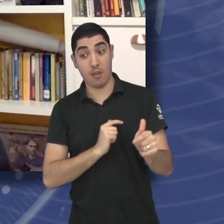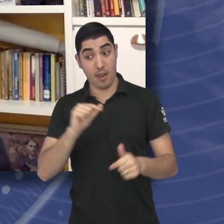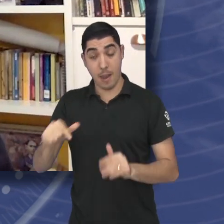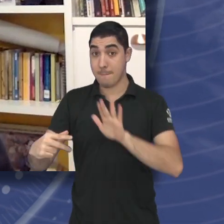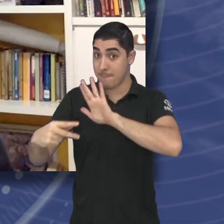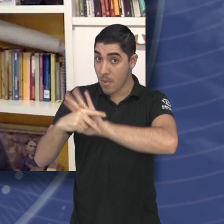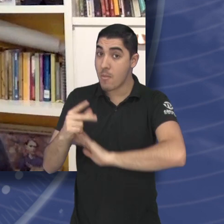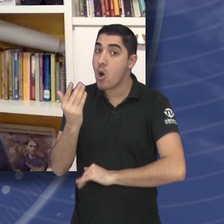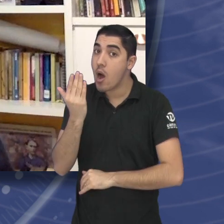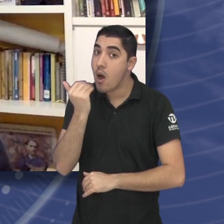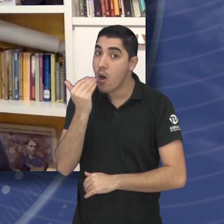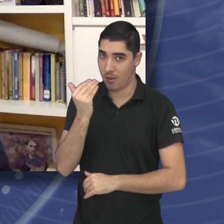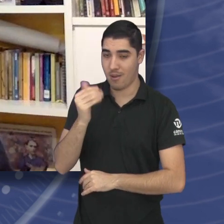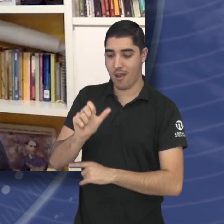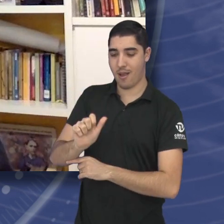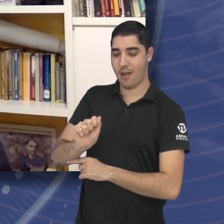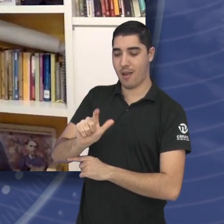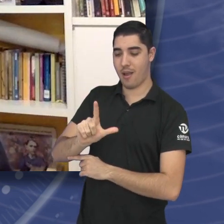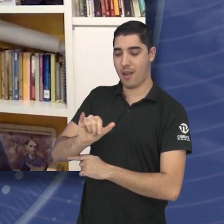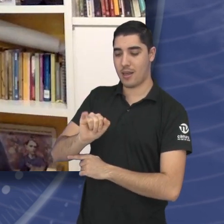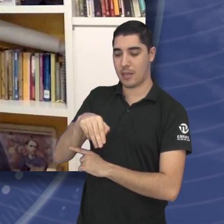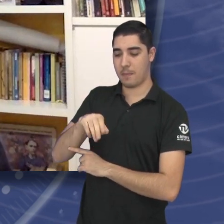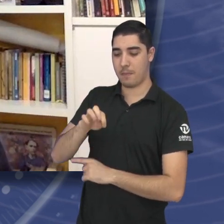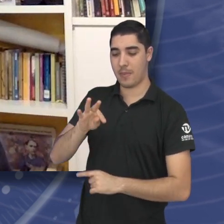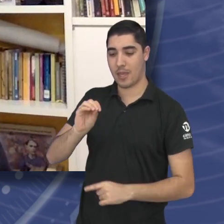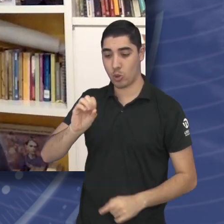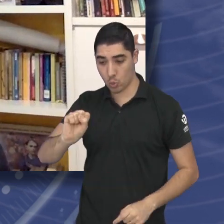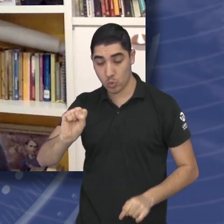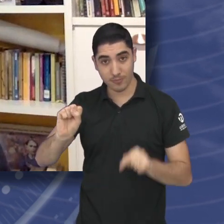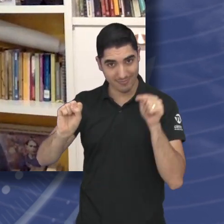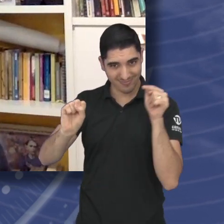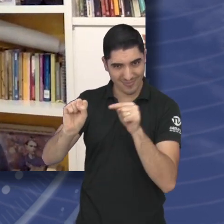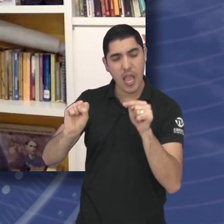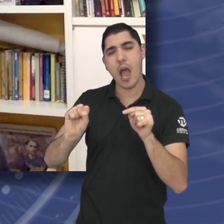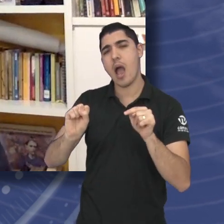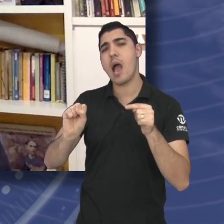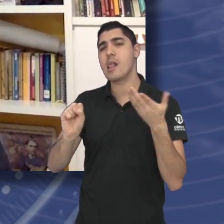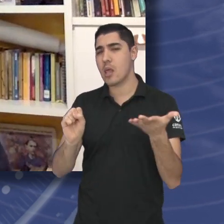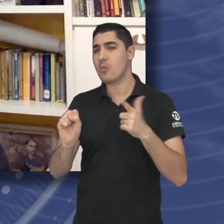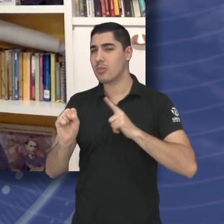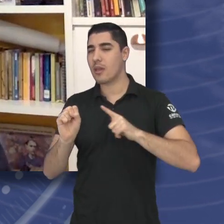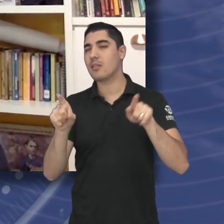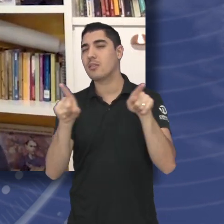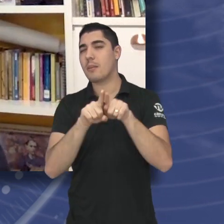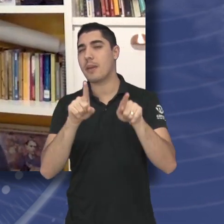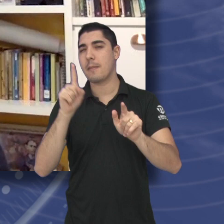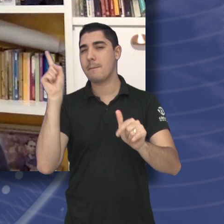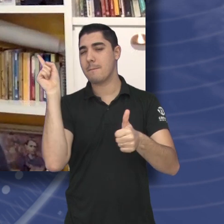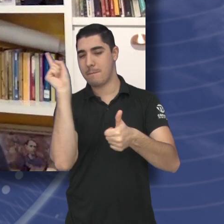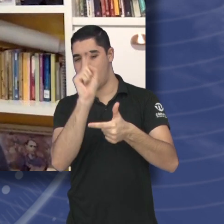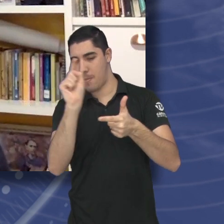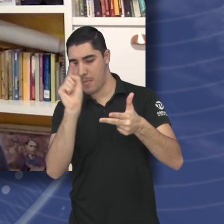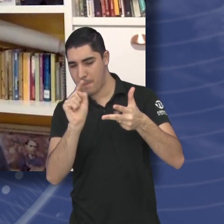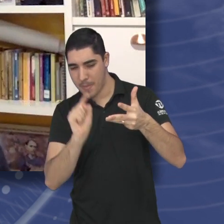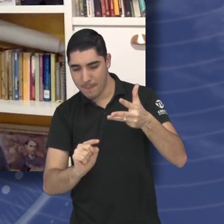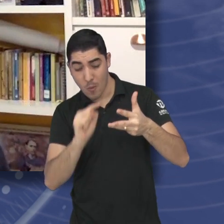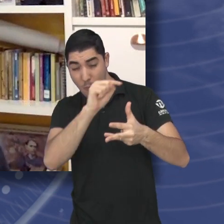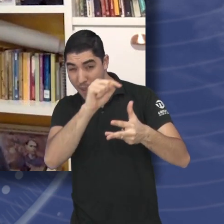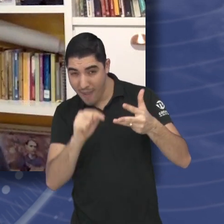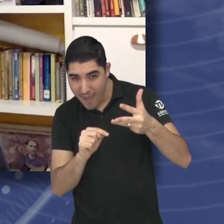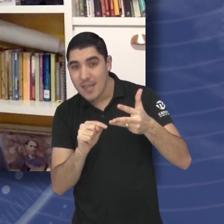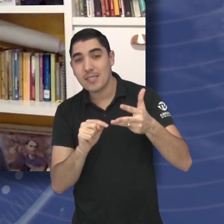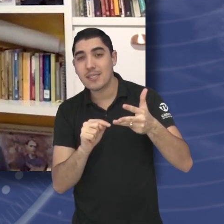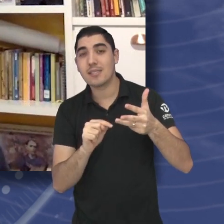né? E quando eu estou falando de alimentos, e eu volto para essas perguntinhas que elas são básicas, mas nem pelos fatos de elas serem básicas, elas